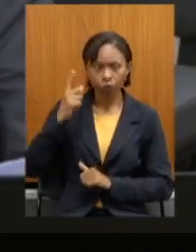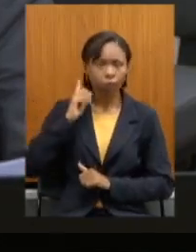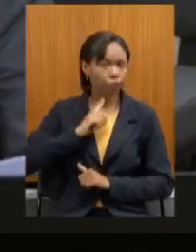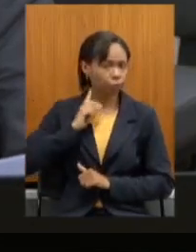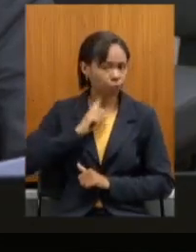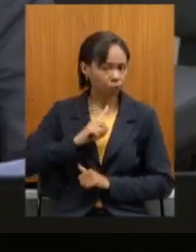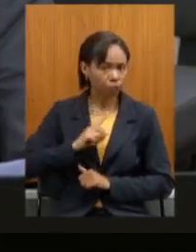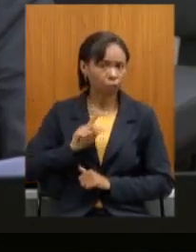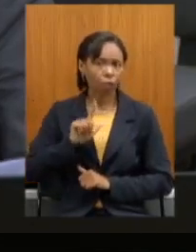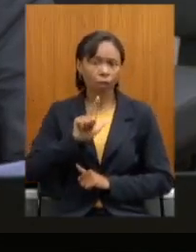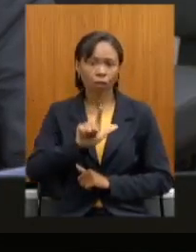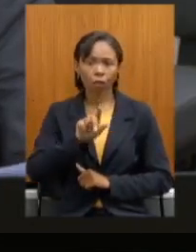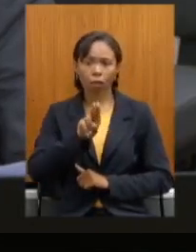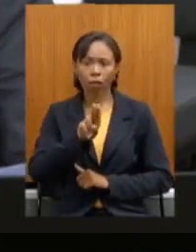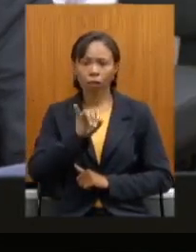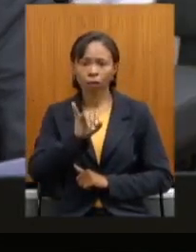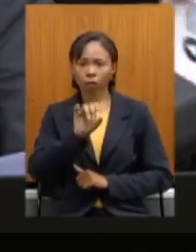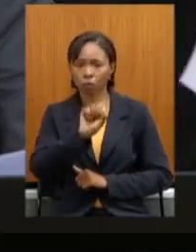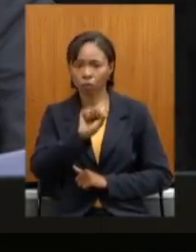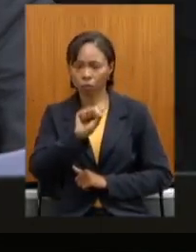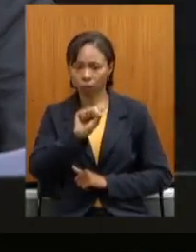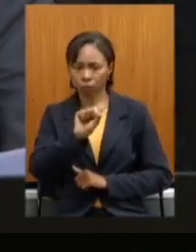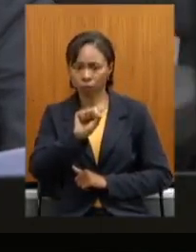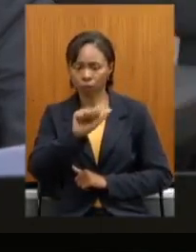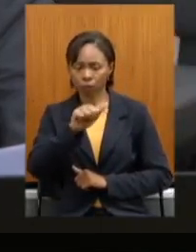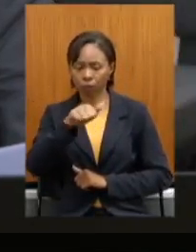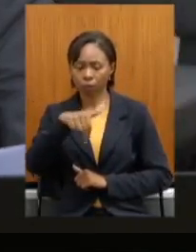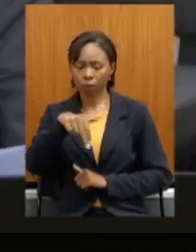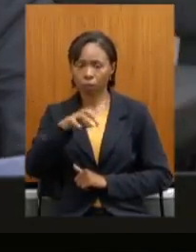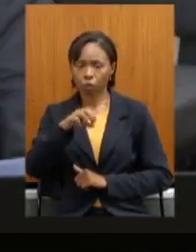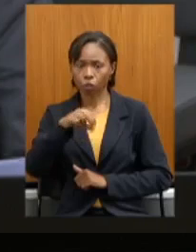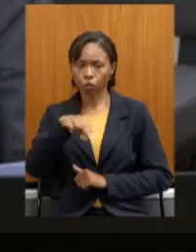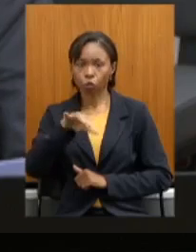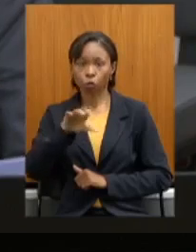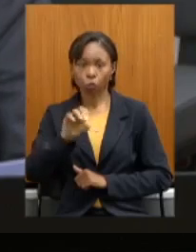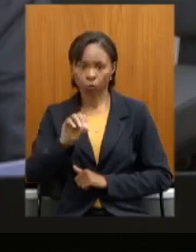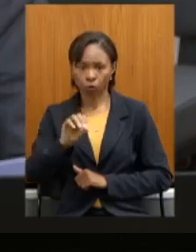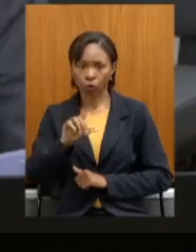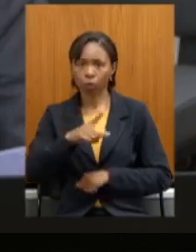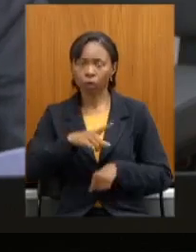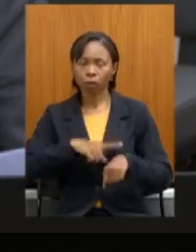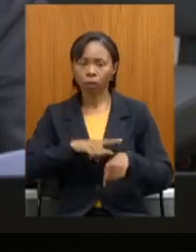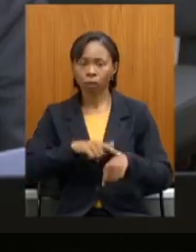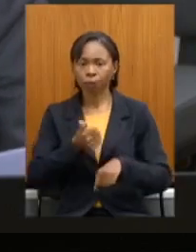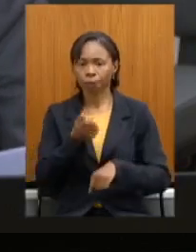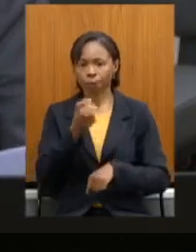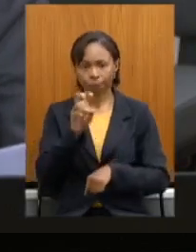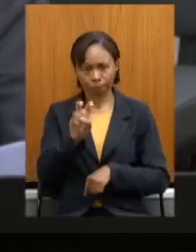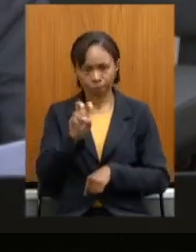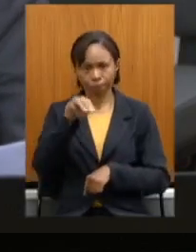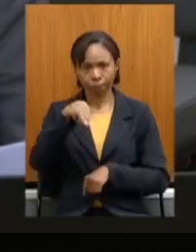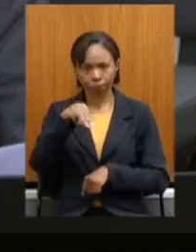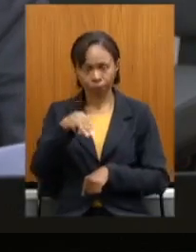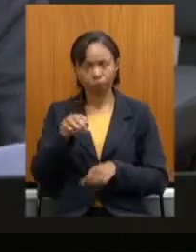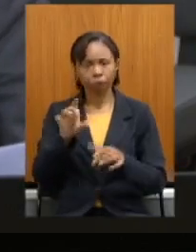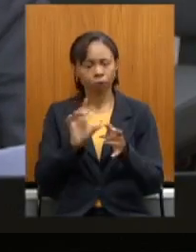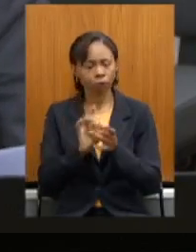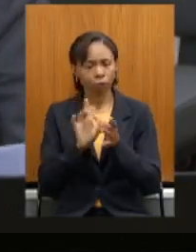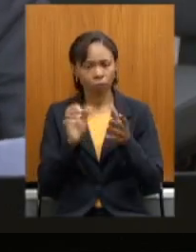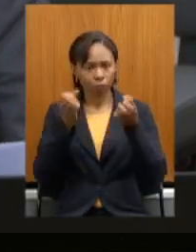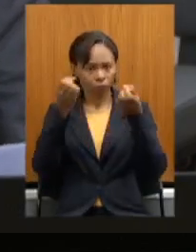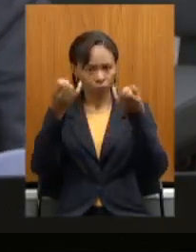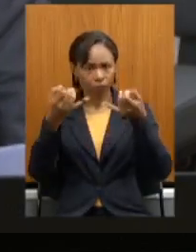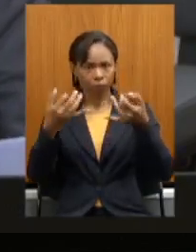senhor Luiz Antônio Soares, que disporá de 15 minutos para a sua